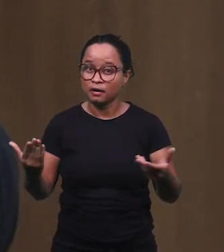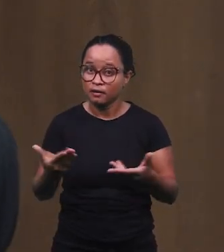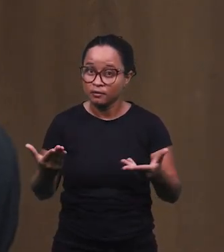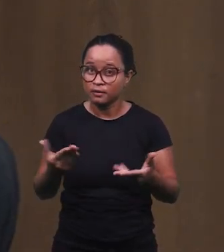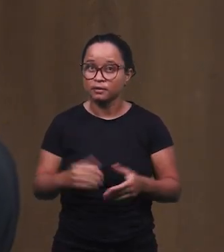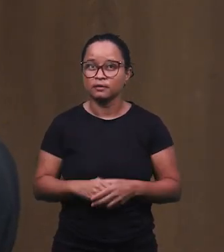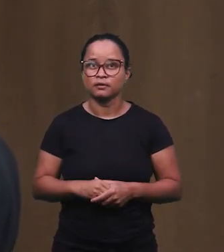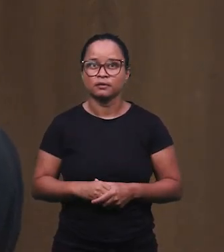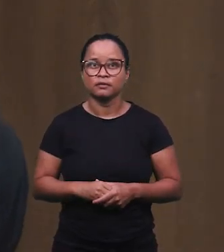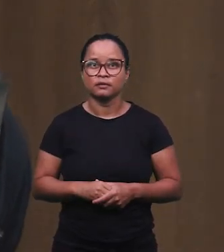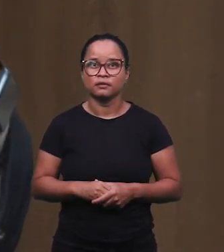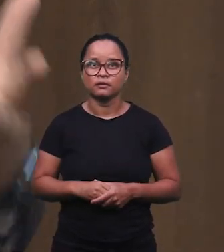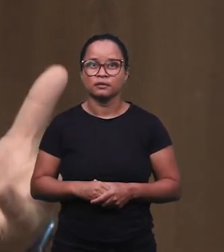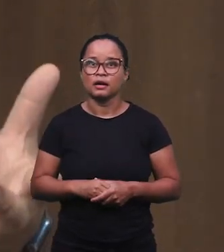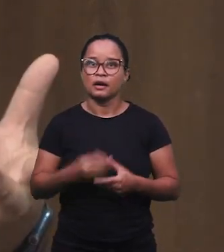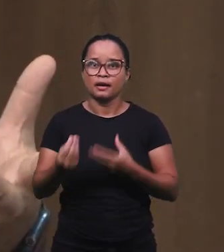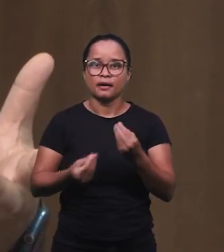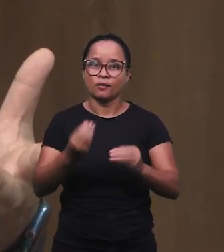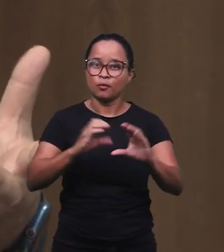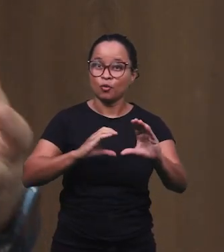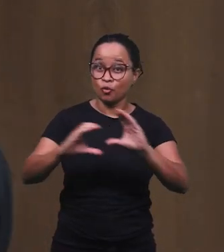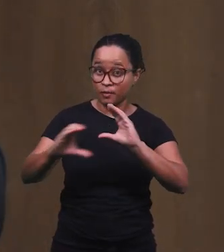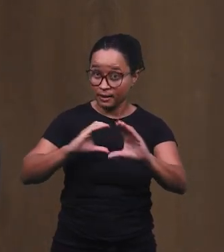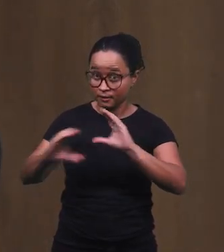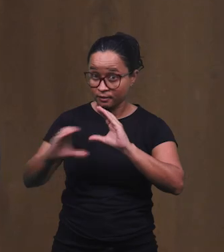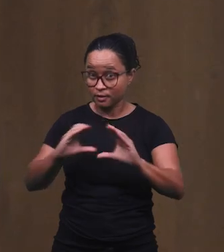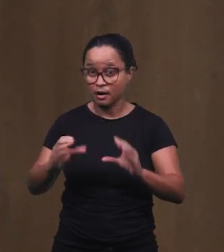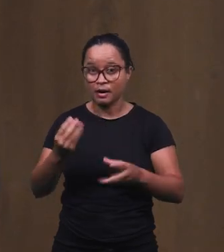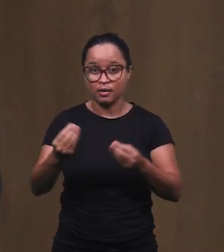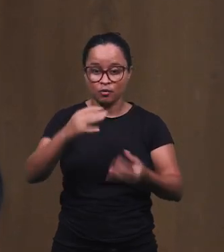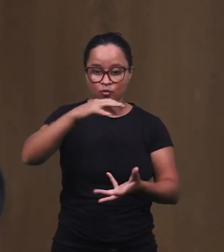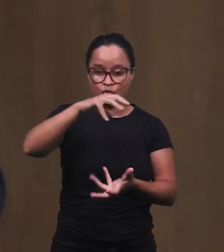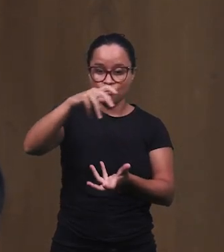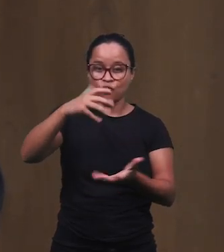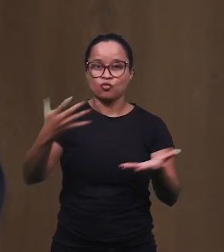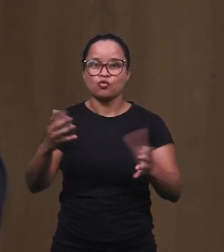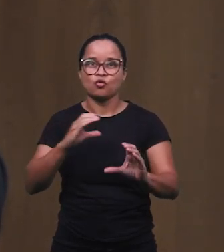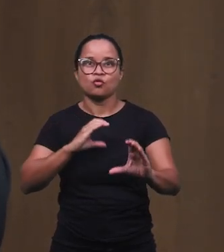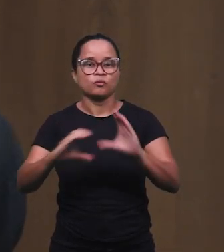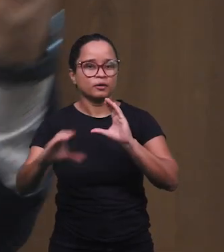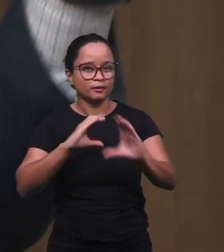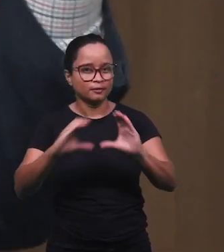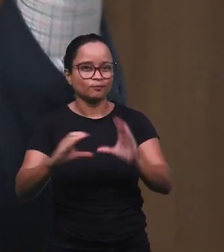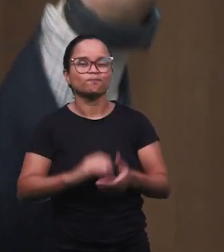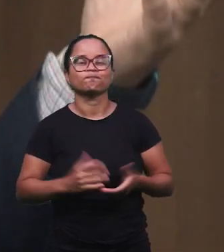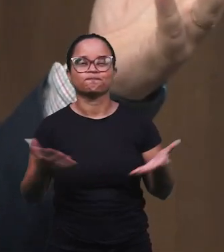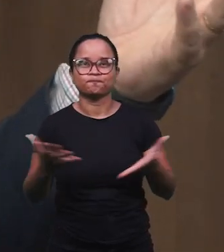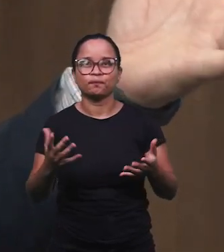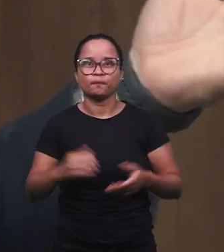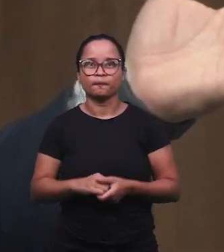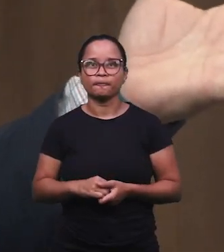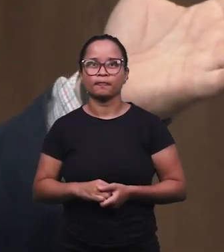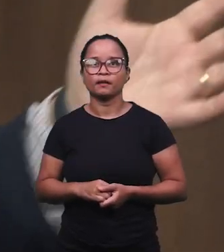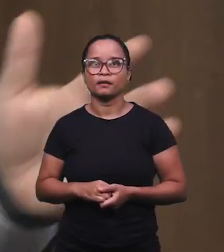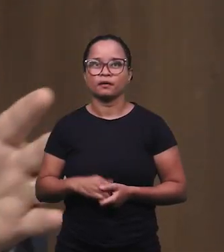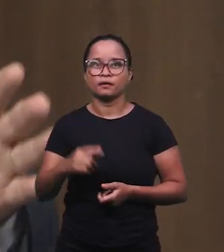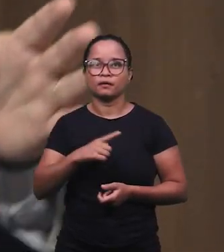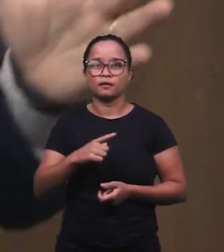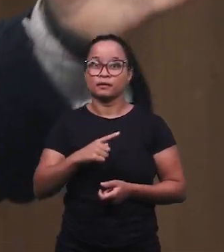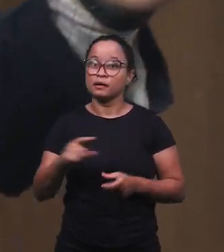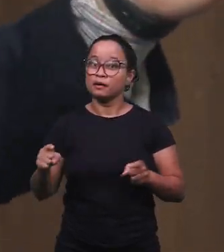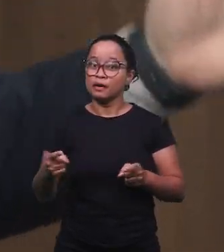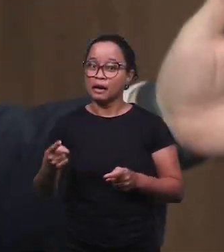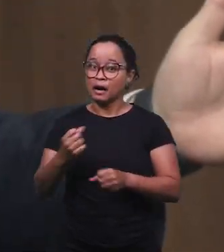porque este é um formato de comunicação, é como o mundo está se comunicando hoje. É como eu sempre uso esse exemplo da máquina de